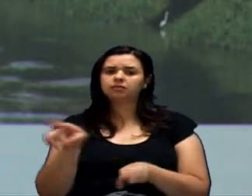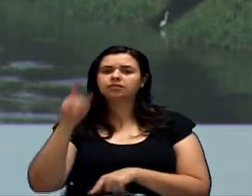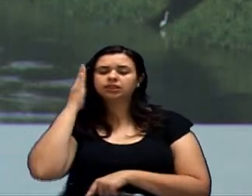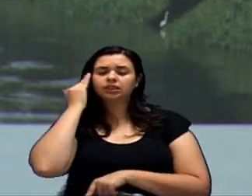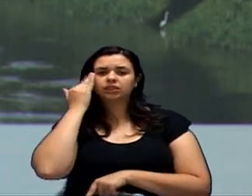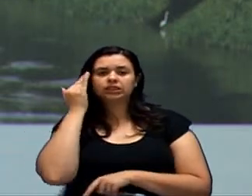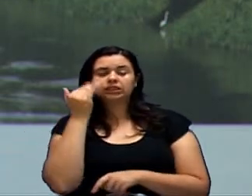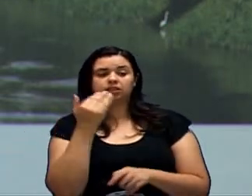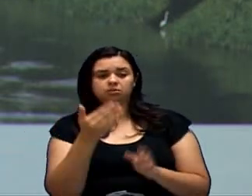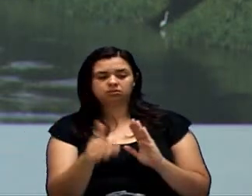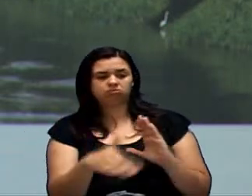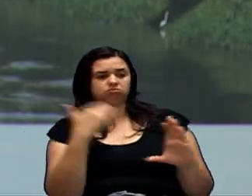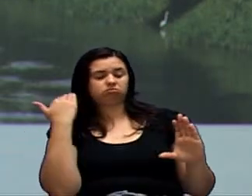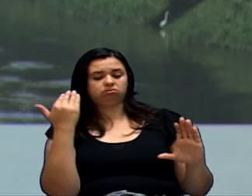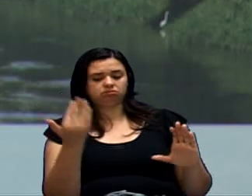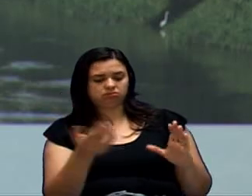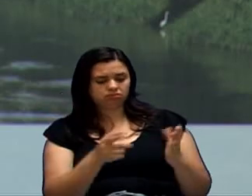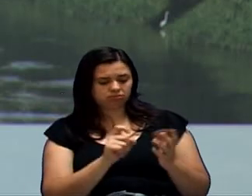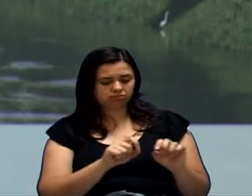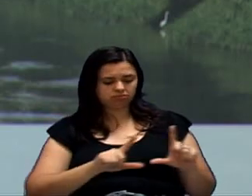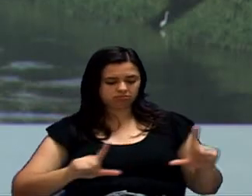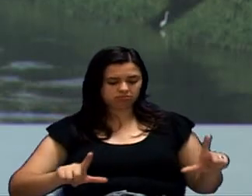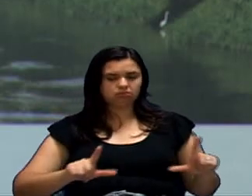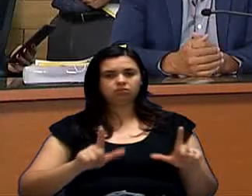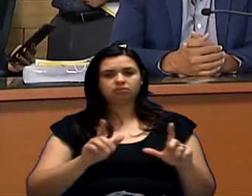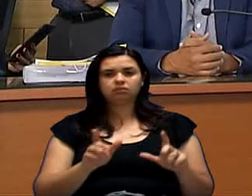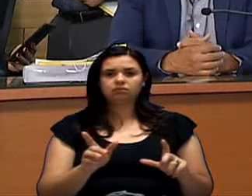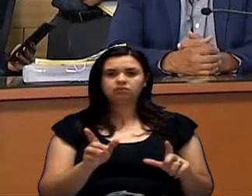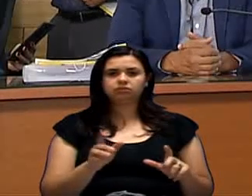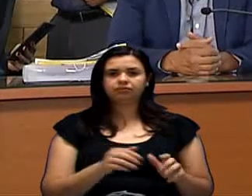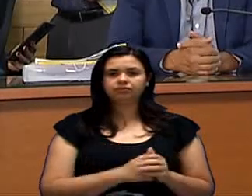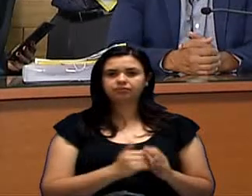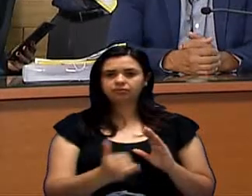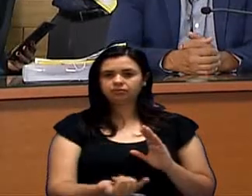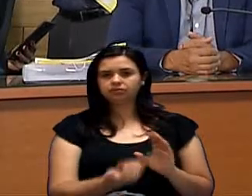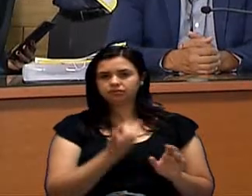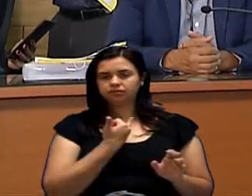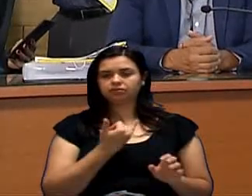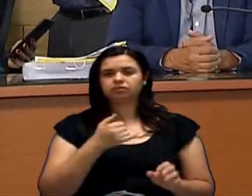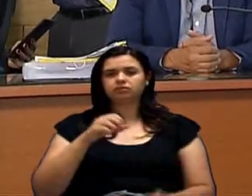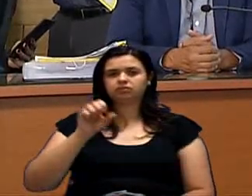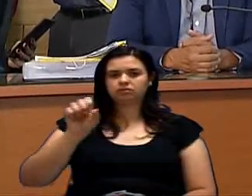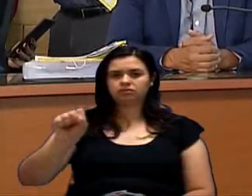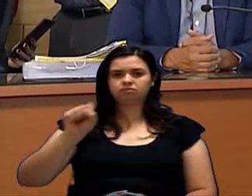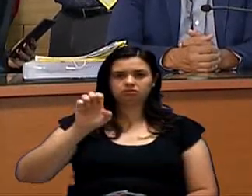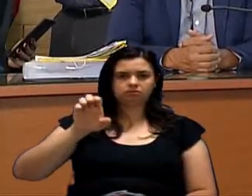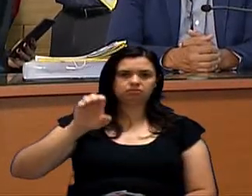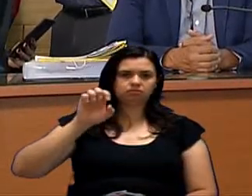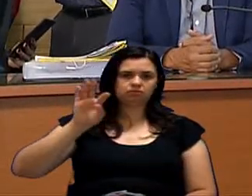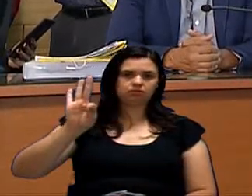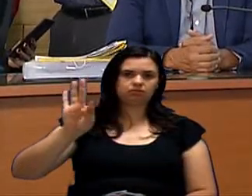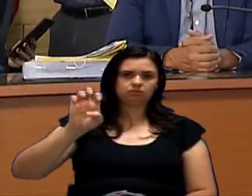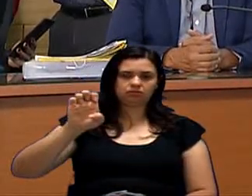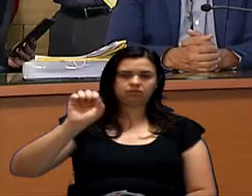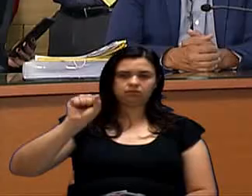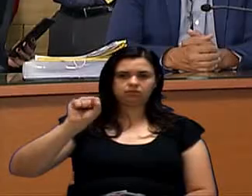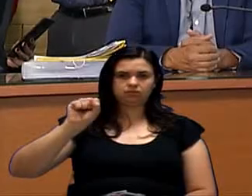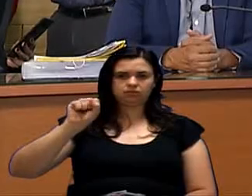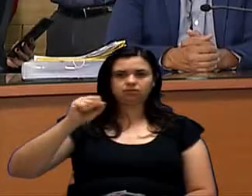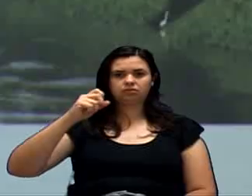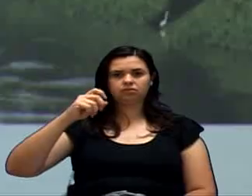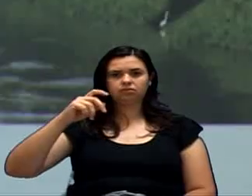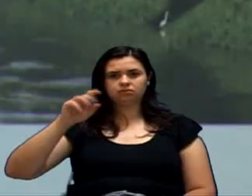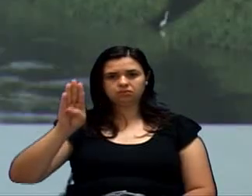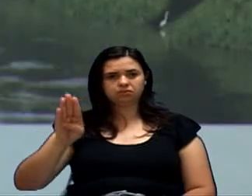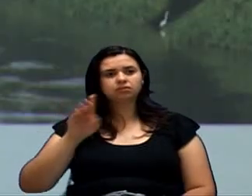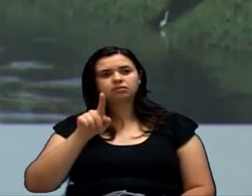uma notificação de maneira oficial da CETESB sobre isso. Ele já está preparando uma